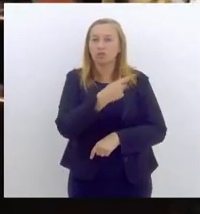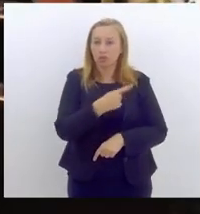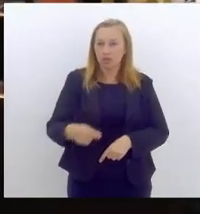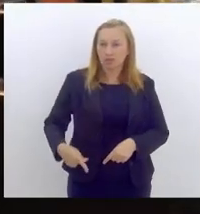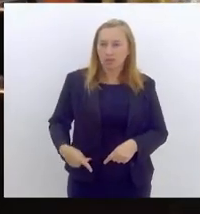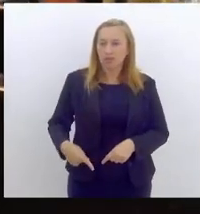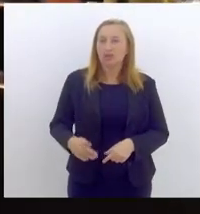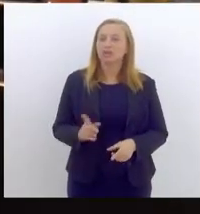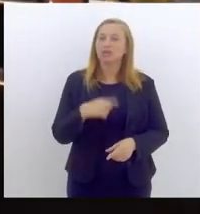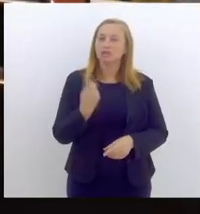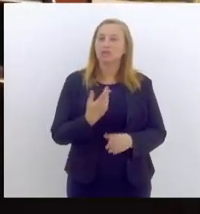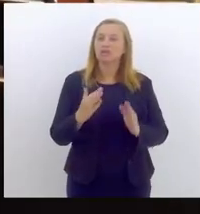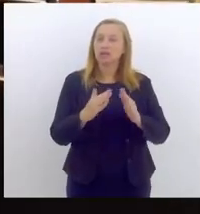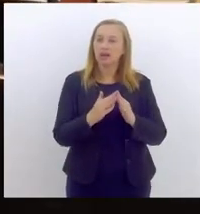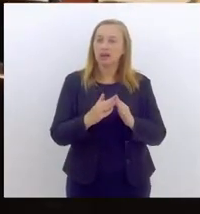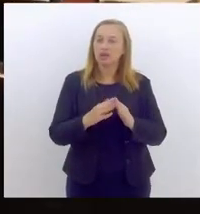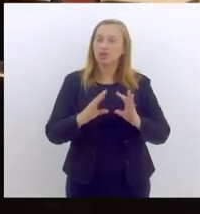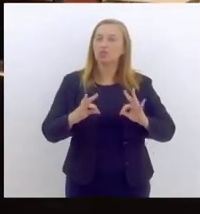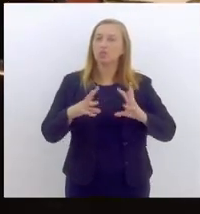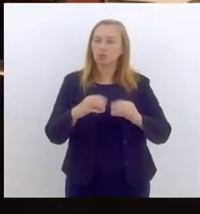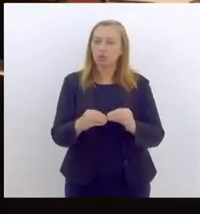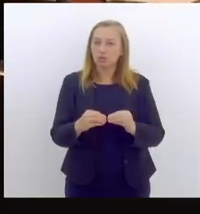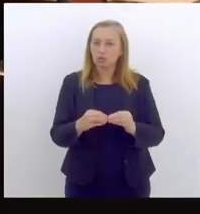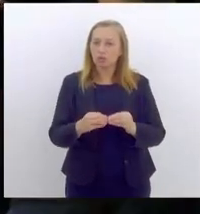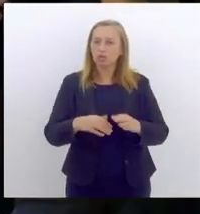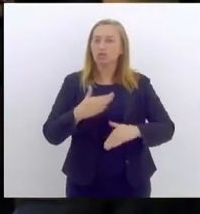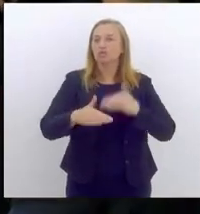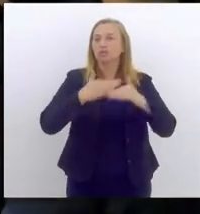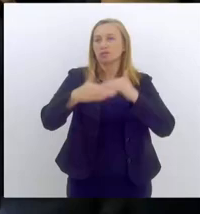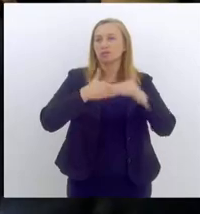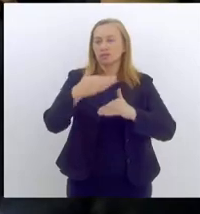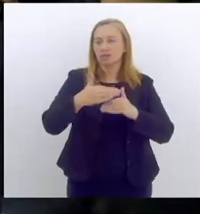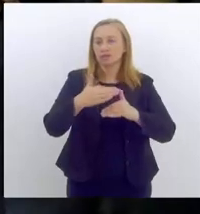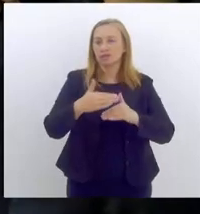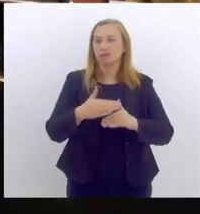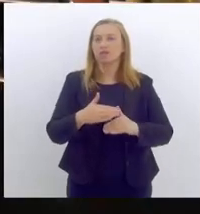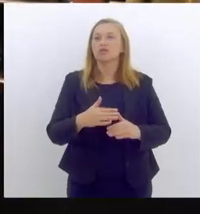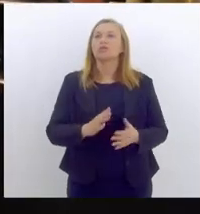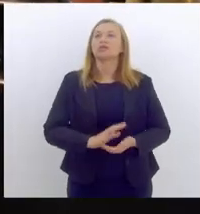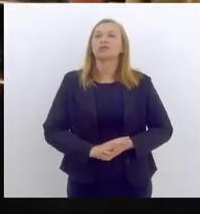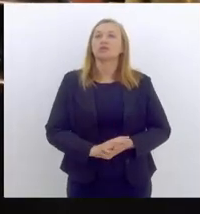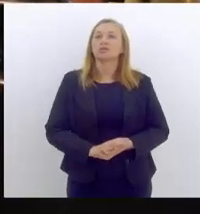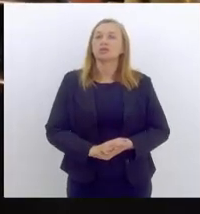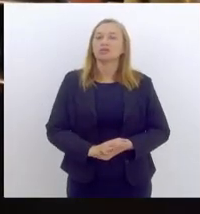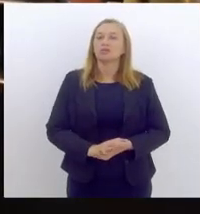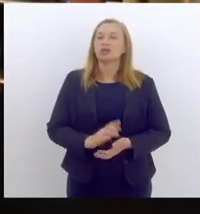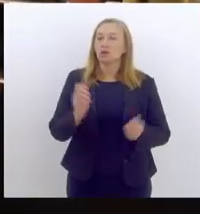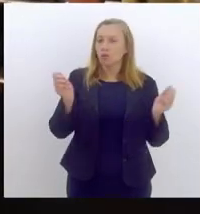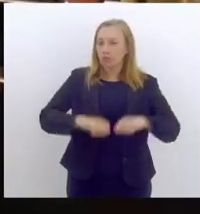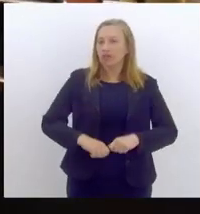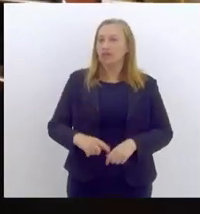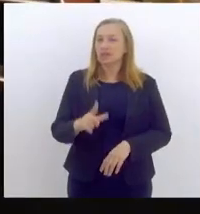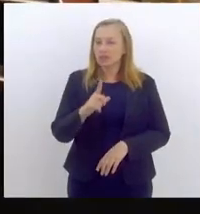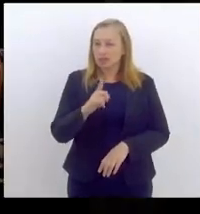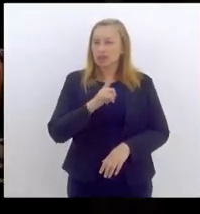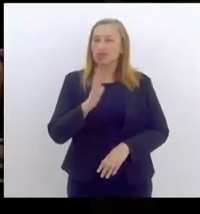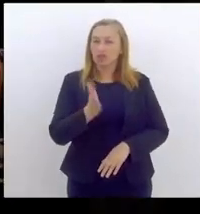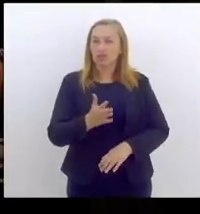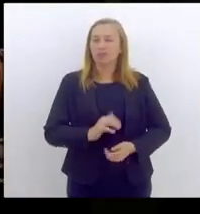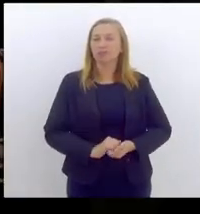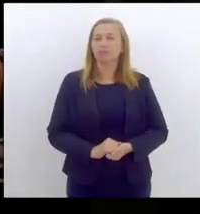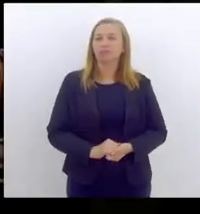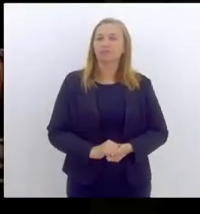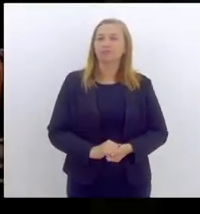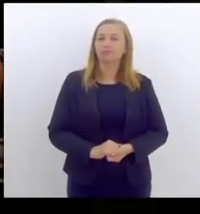nossa casa como um todo possa prosperar. A resiliência necessária para o cargo, eu sei que Vossa Excelência já possui.